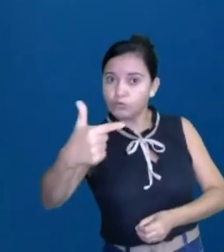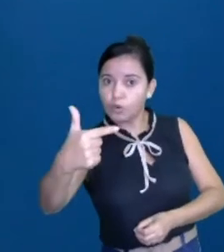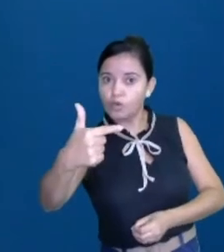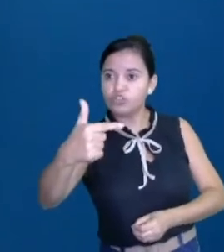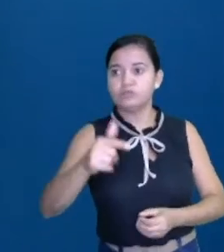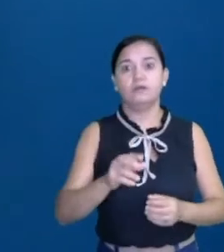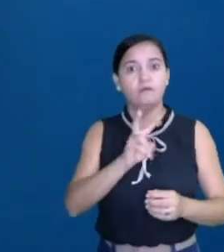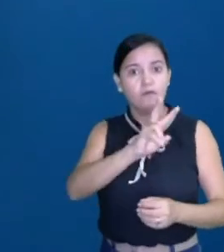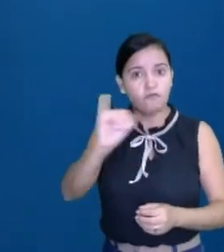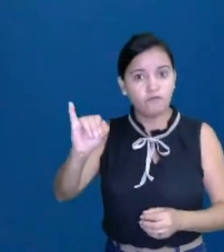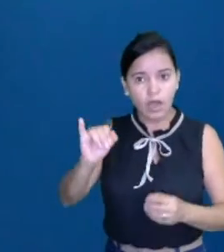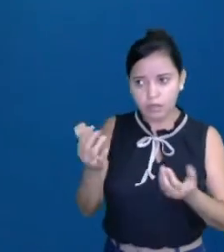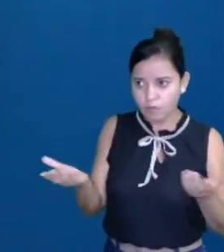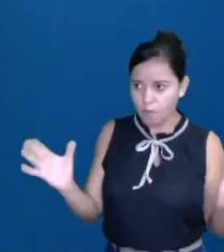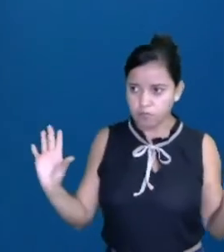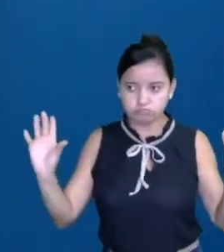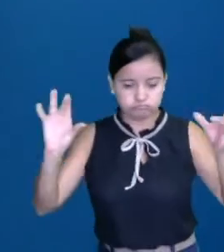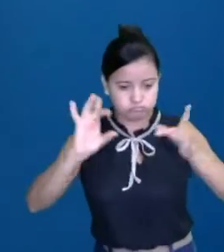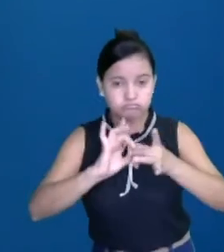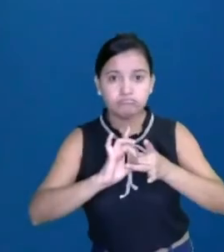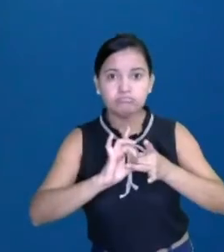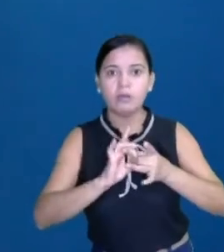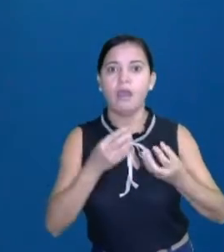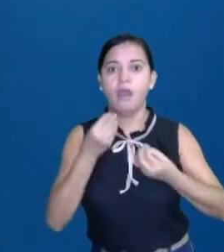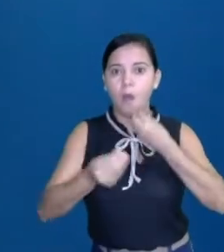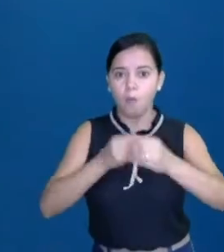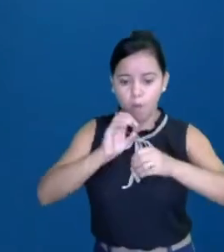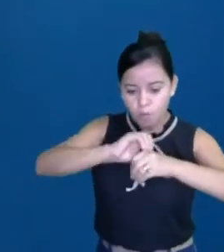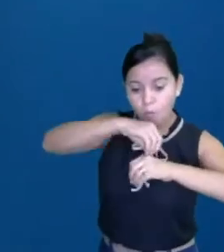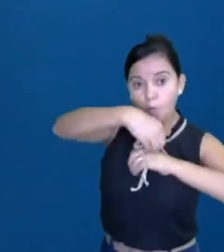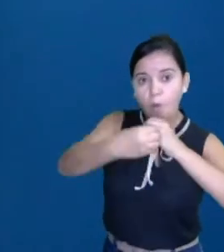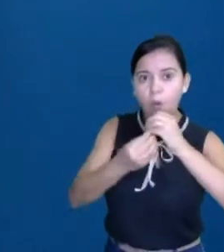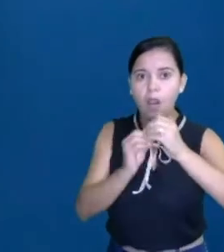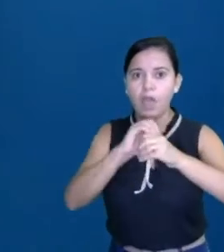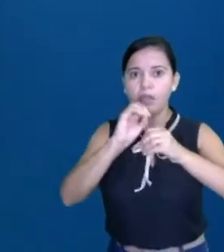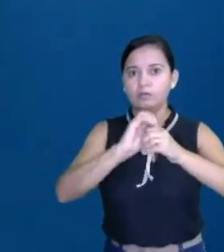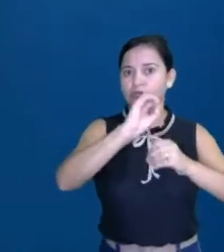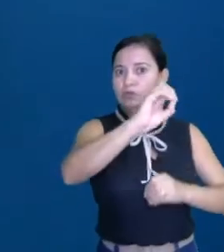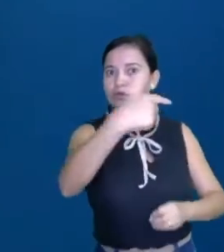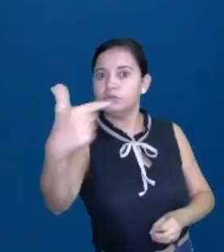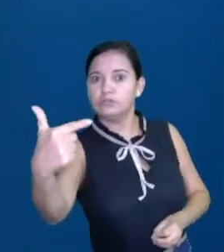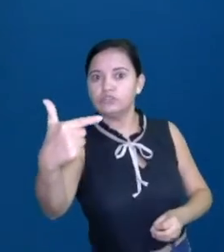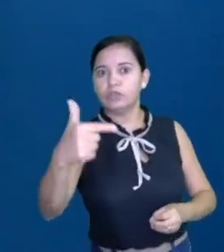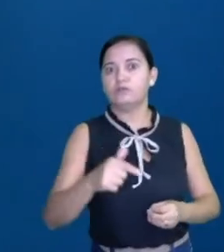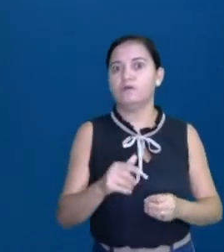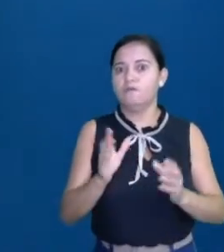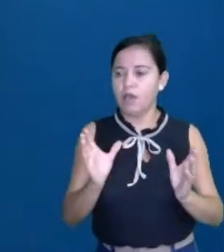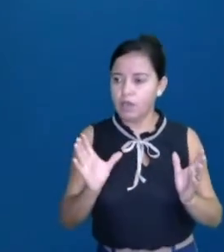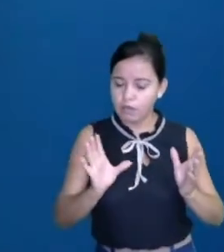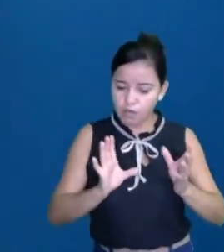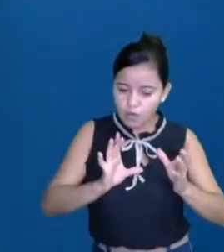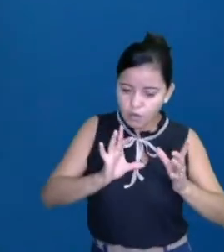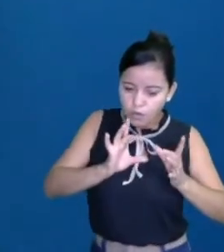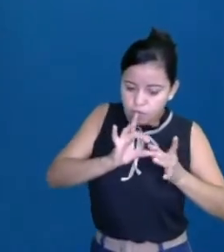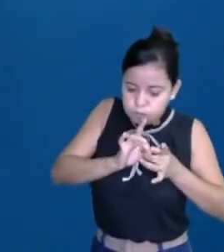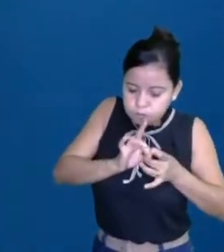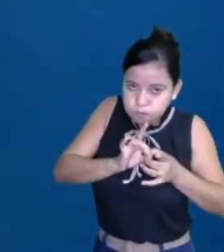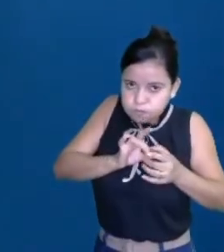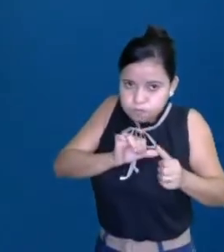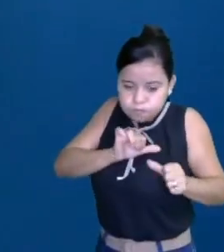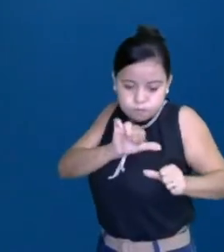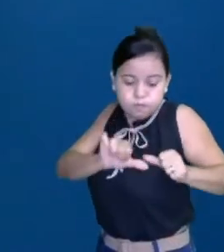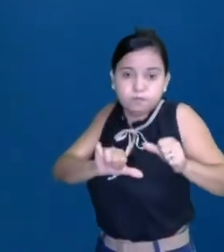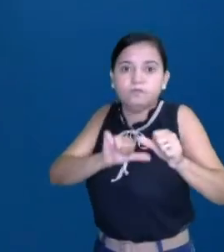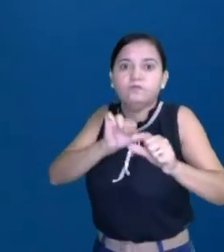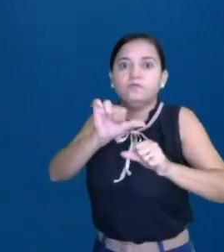agregar justamente vai se agregar a uma molécula de oxigênio e a outra molécula de oxigênio, formando o que a gente chama de quê? Do